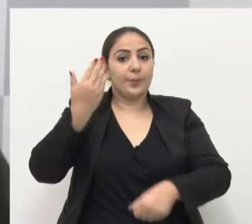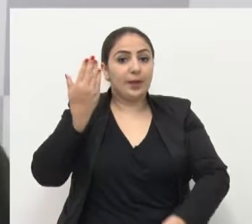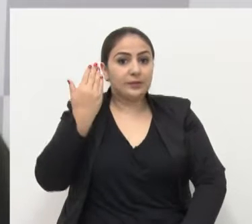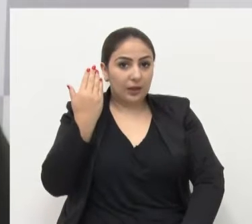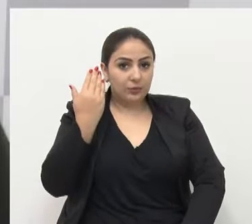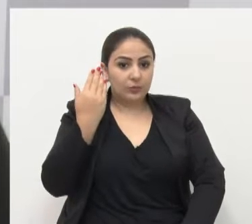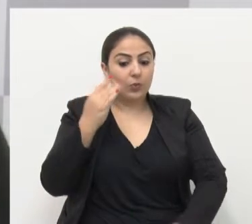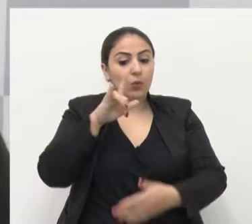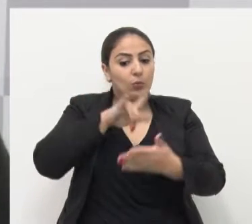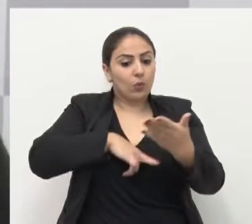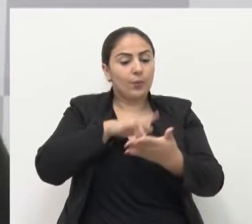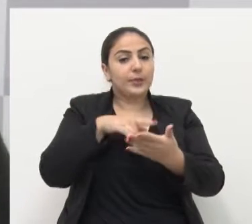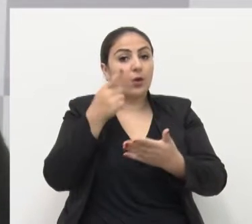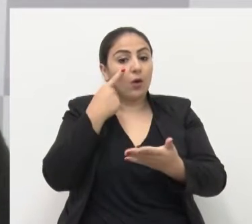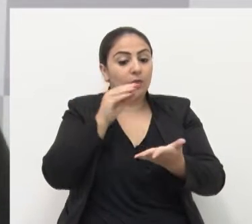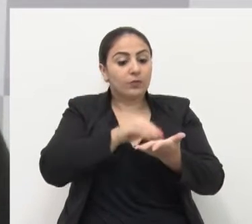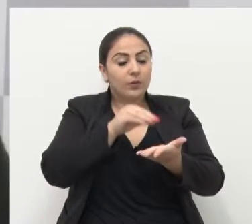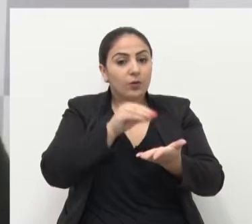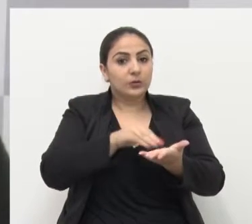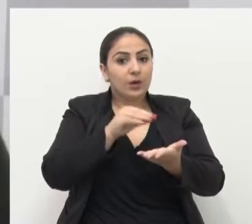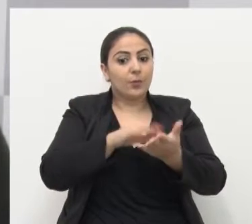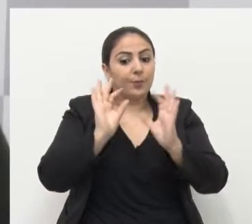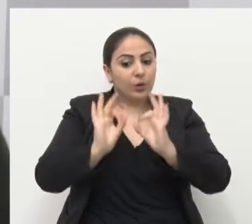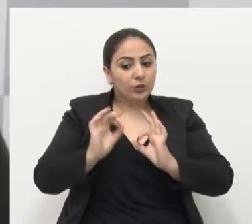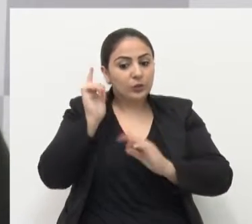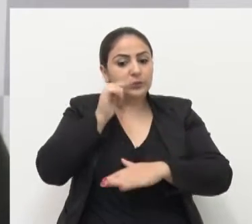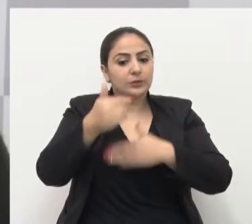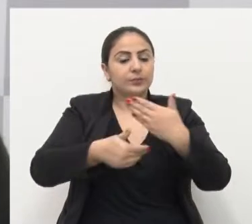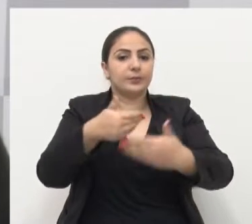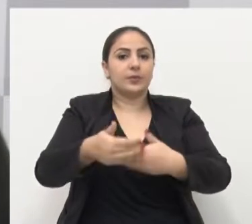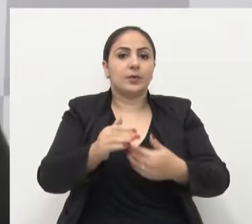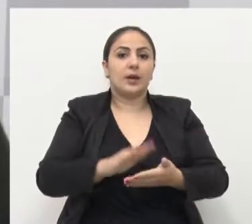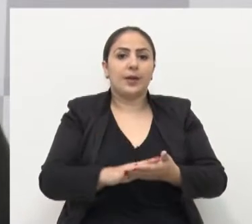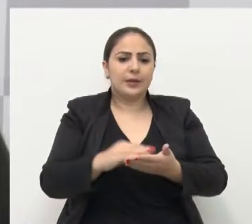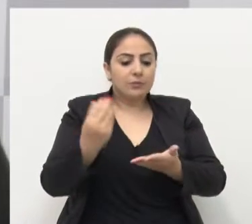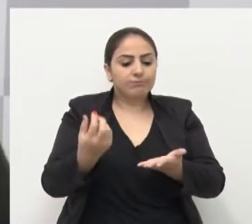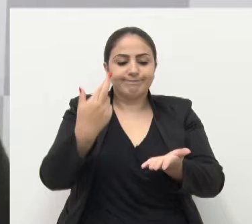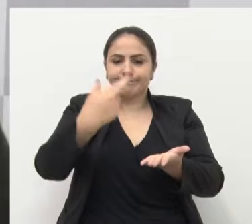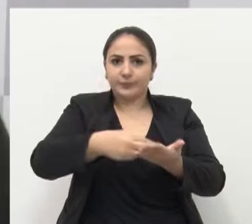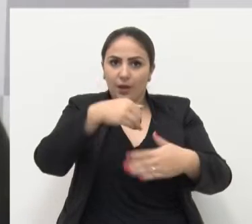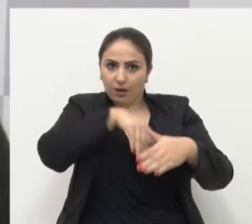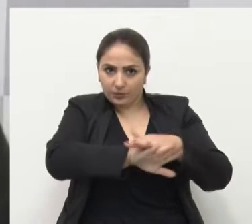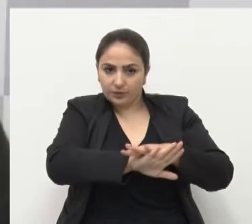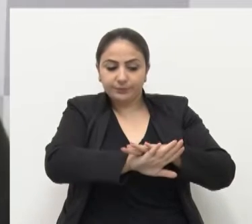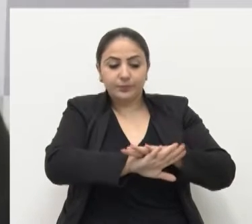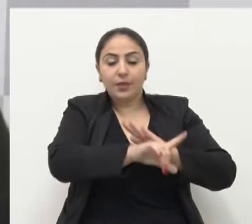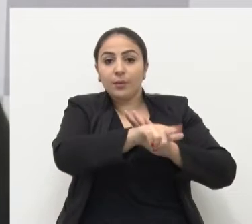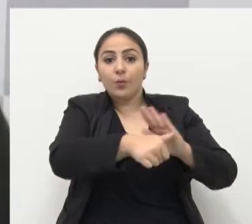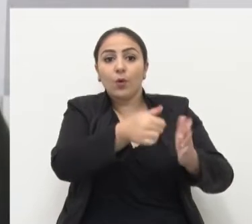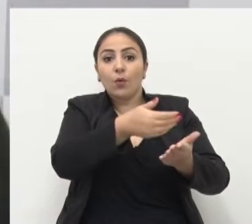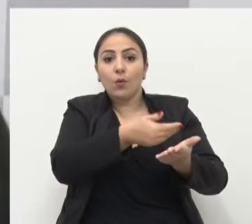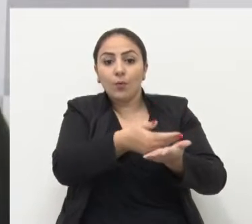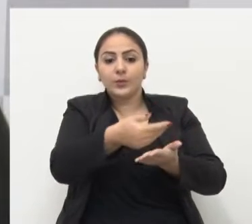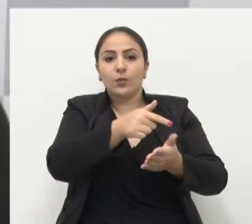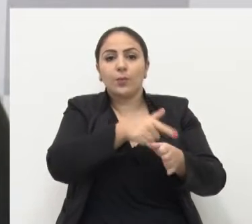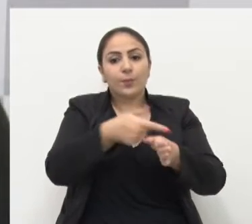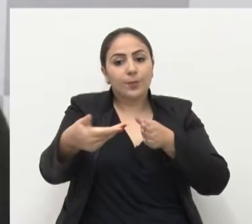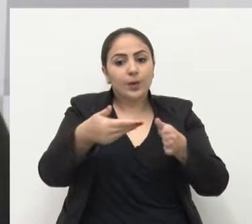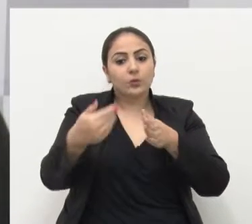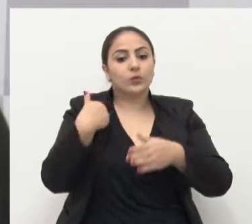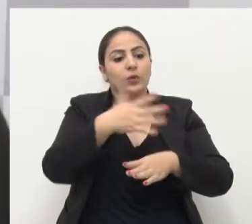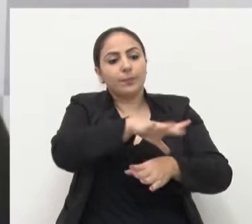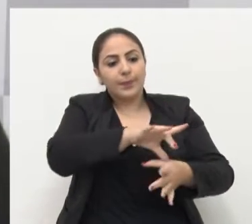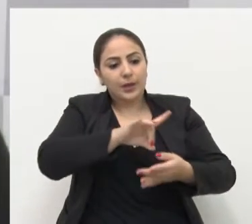passado é a um documento que faltava para que esse projeto andar sem neto é levado a conhecer o atual período